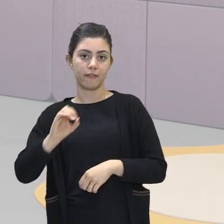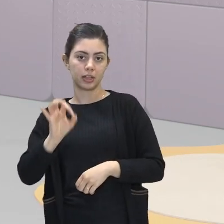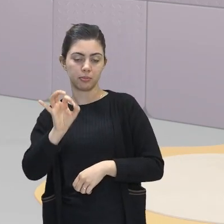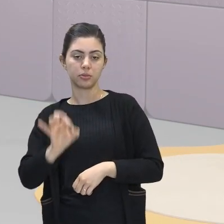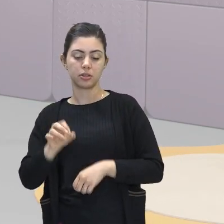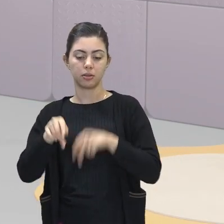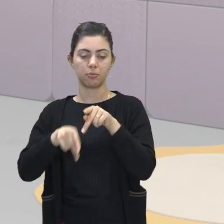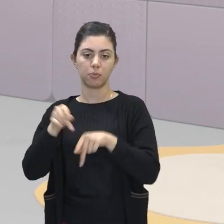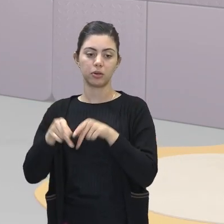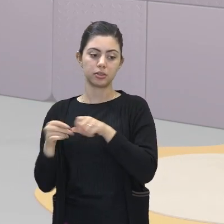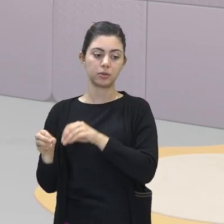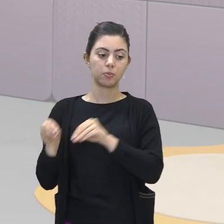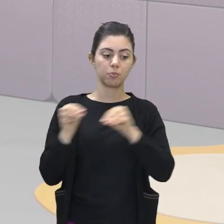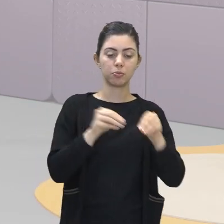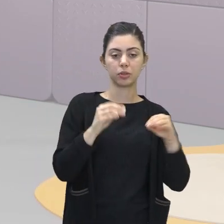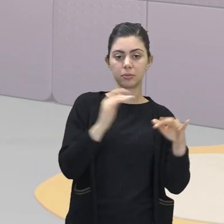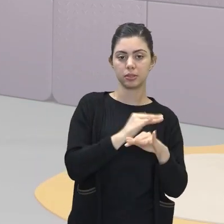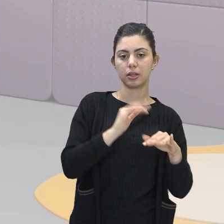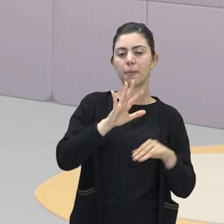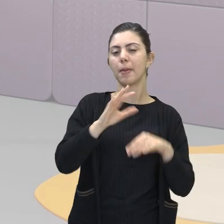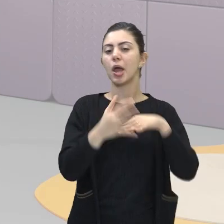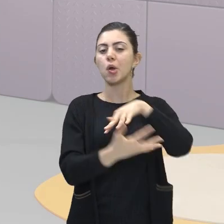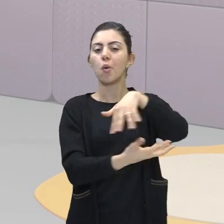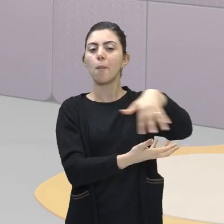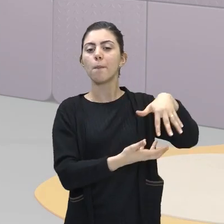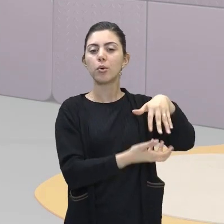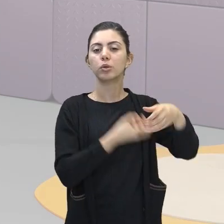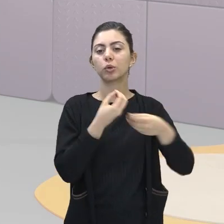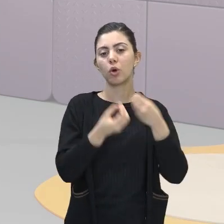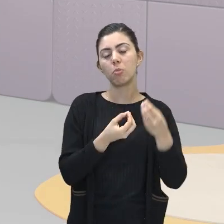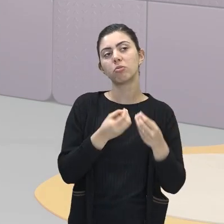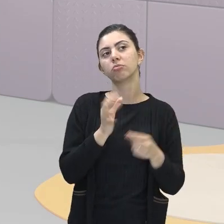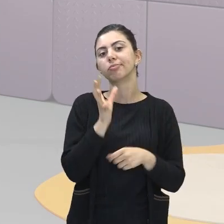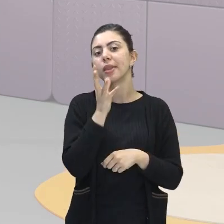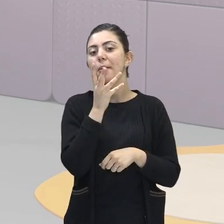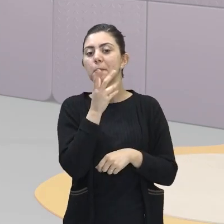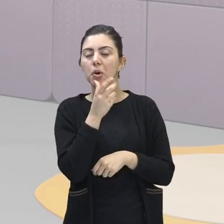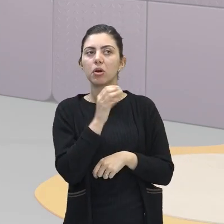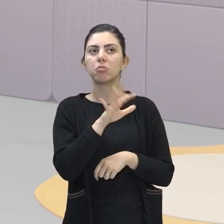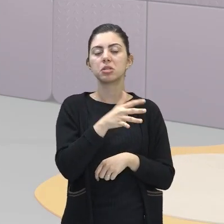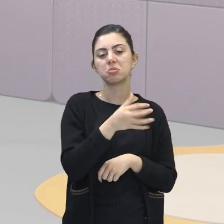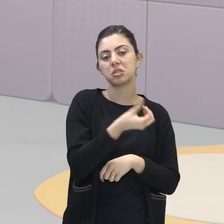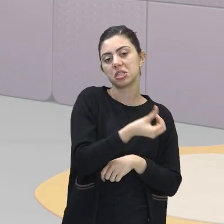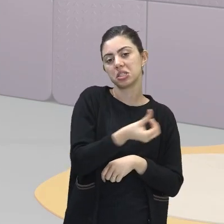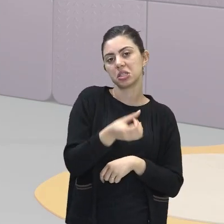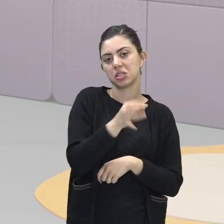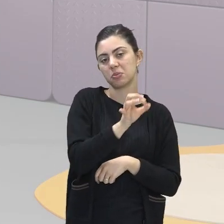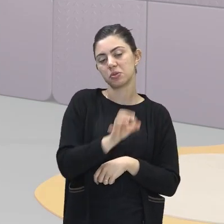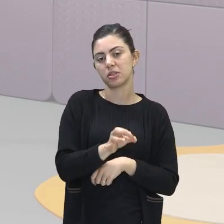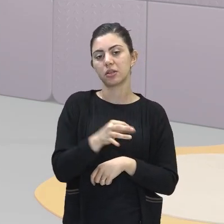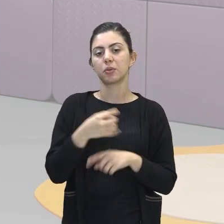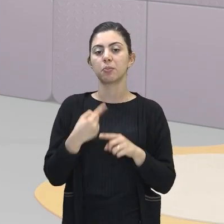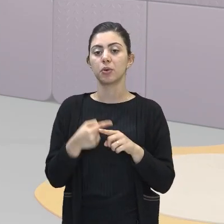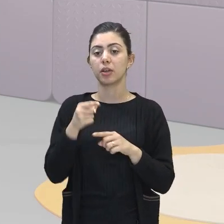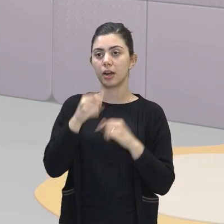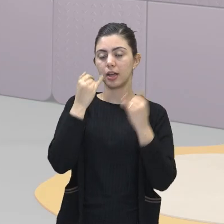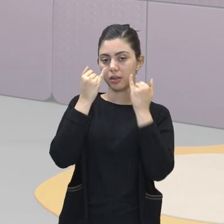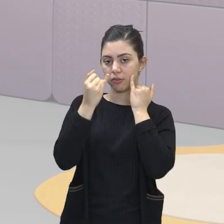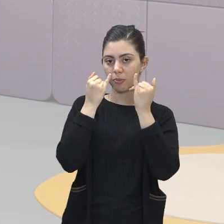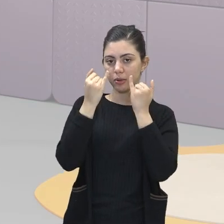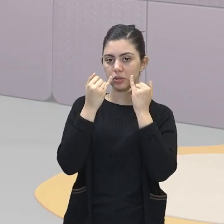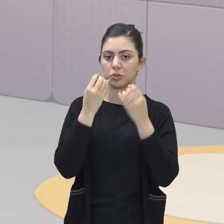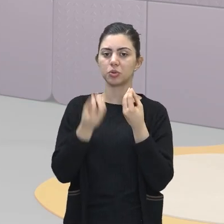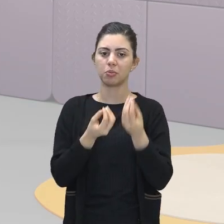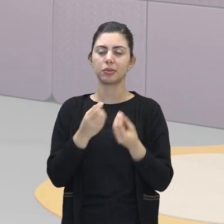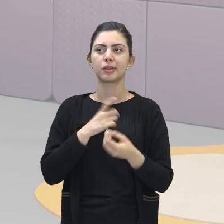cidades, enquanto o mundo vai estar ali ainda caminhando, né? Com 66%. Porque aqui nessa média do mundo, está pegando o